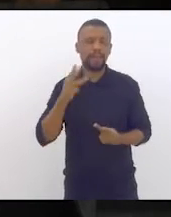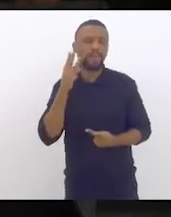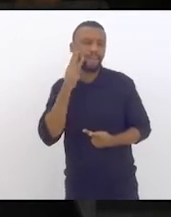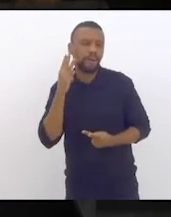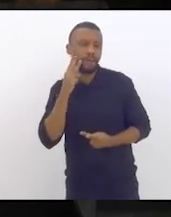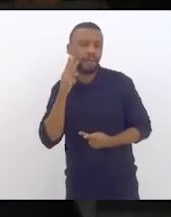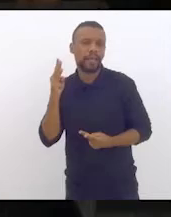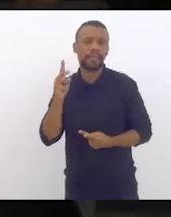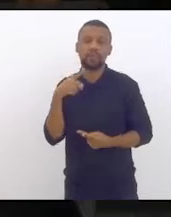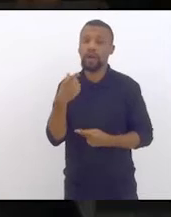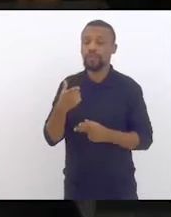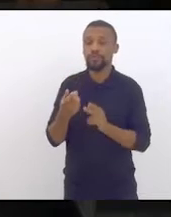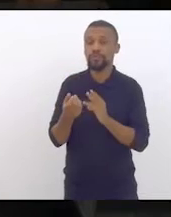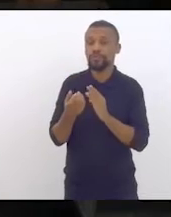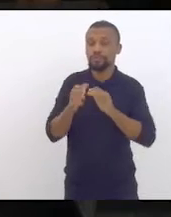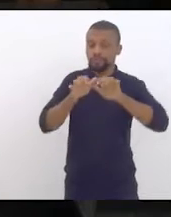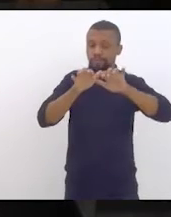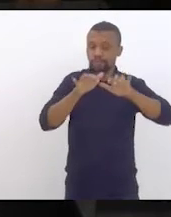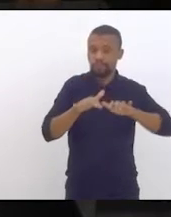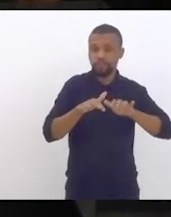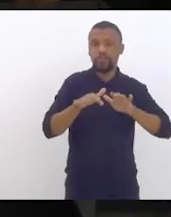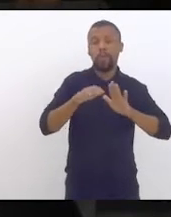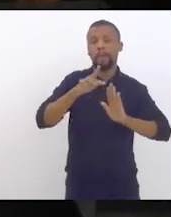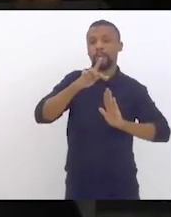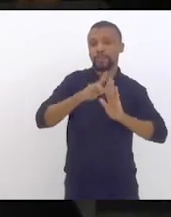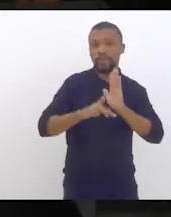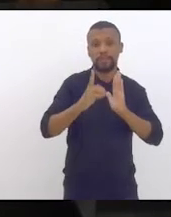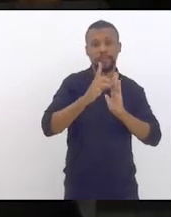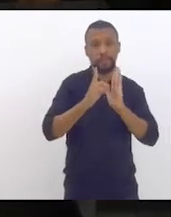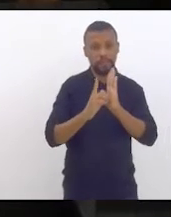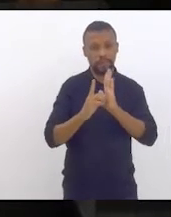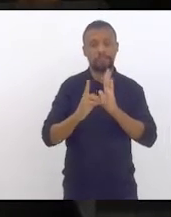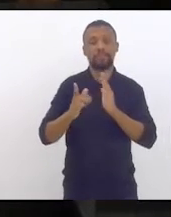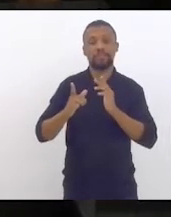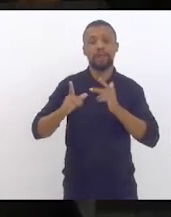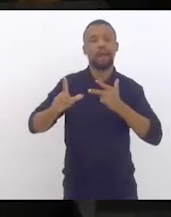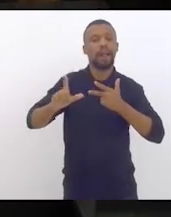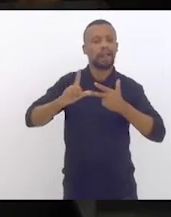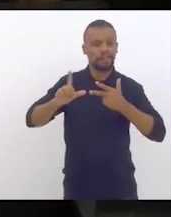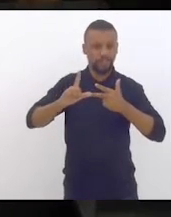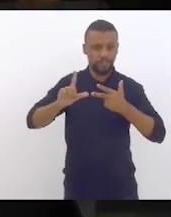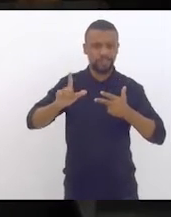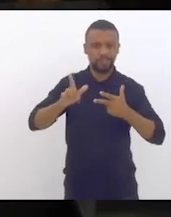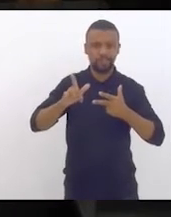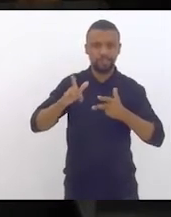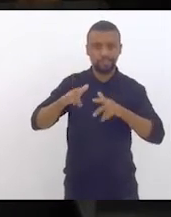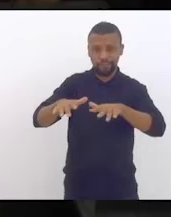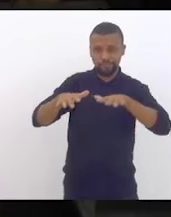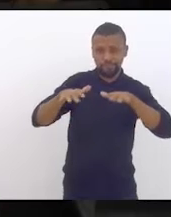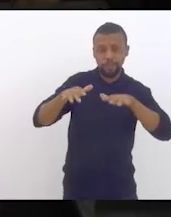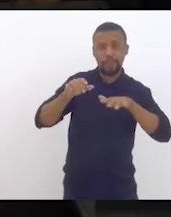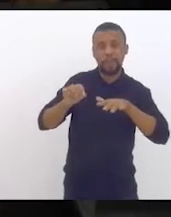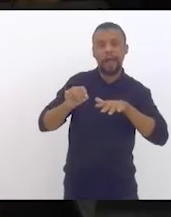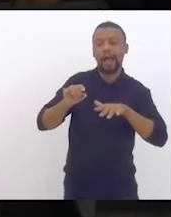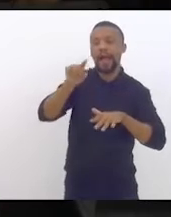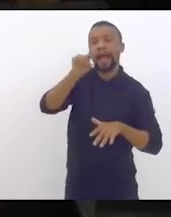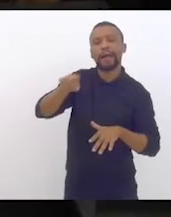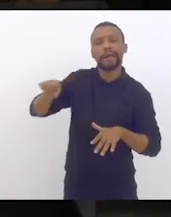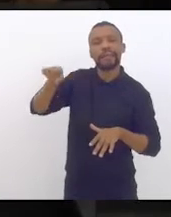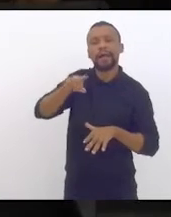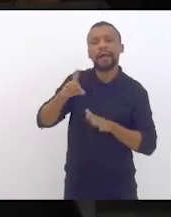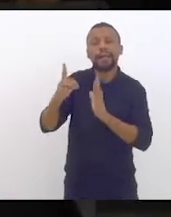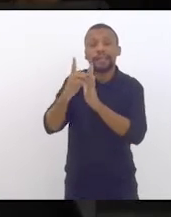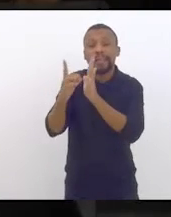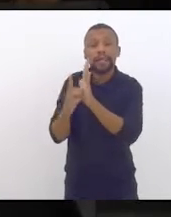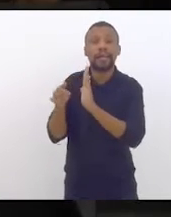um projeto de decreto legislativo para cessar os efeitos desse malfadado decreto